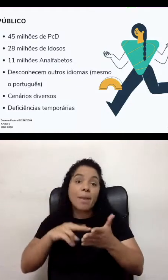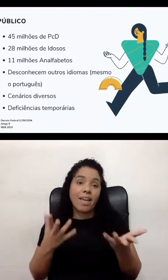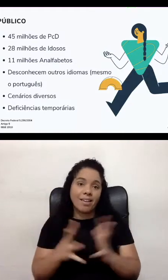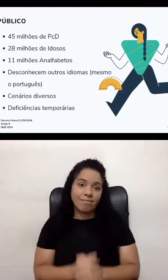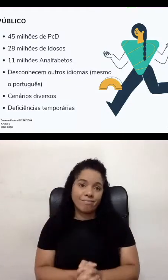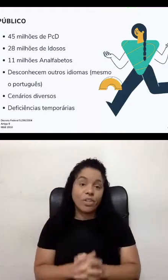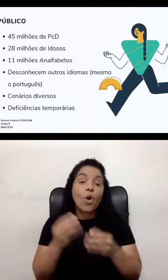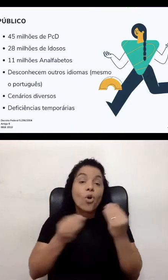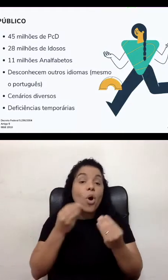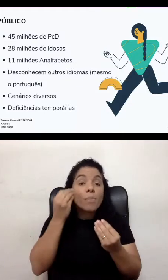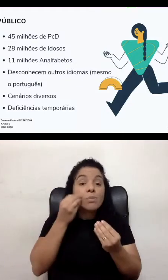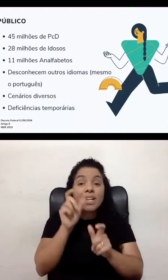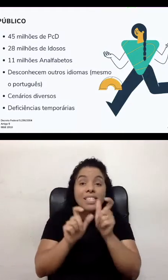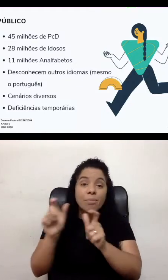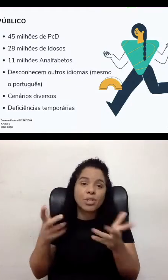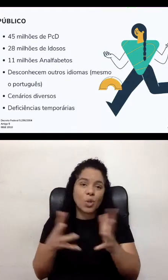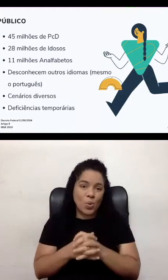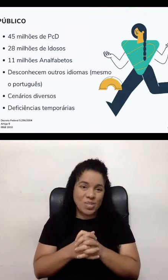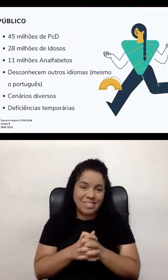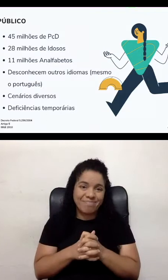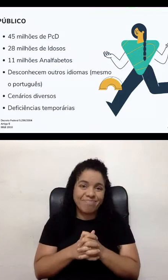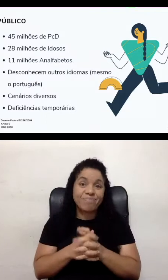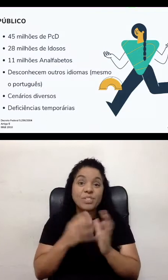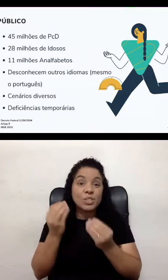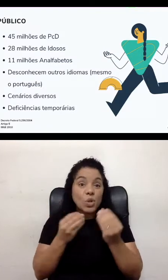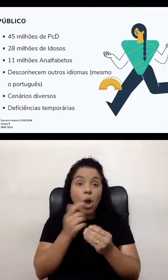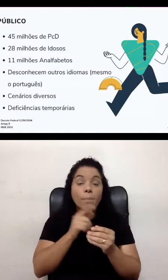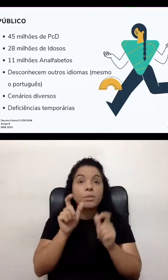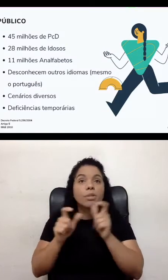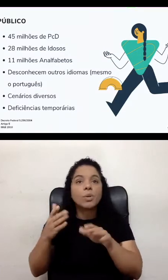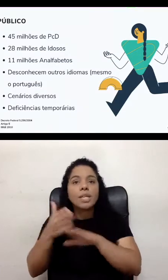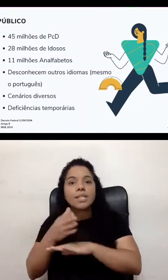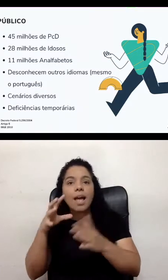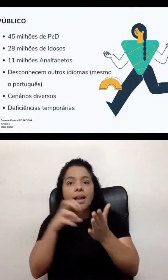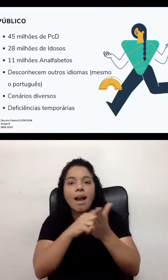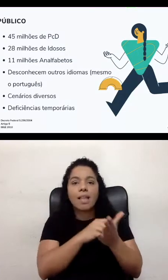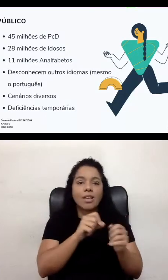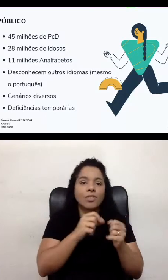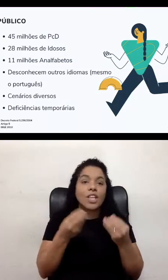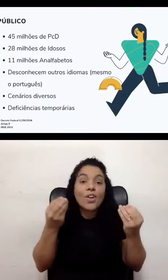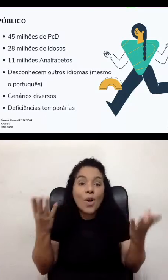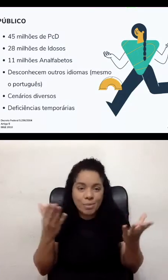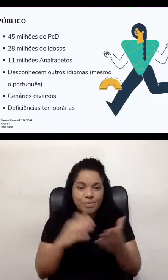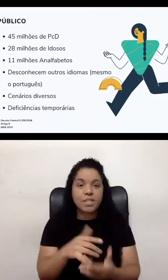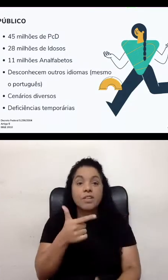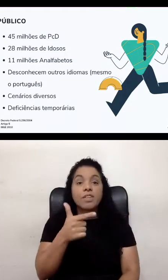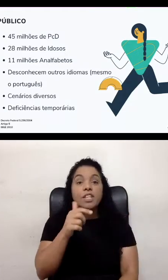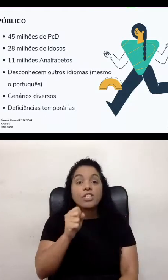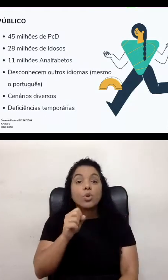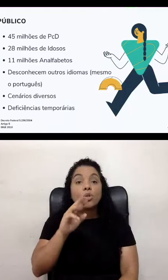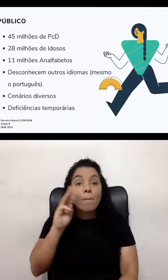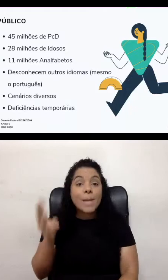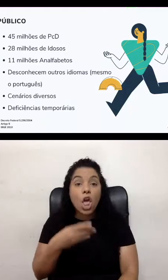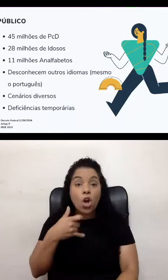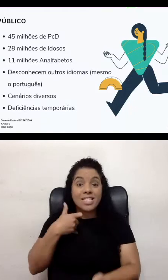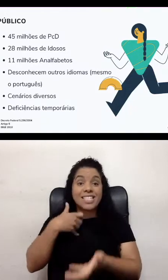experiência para essas pessoas? Como é que eu deixo essas pessoas entrarem e fazer o cadastro? Como? 28 milhões de idosos.